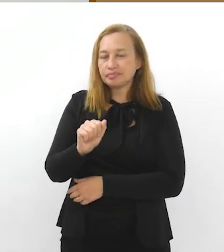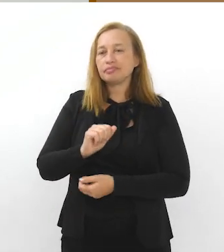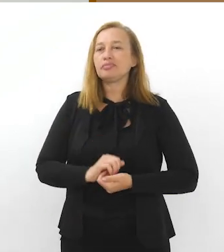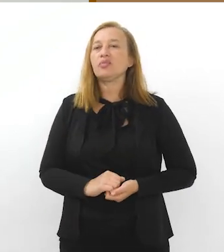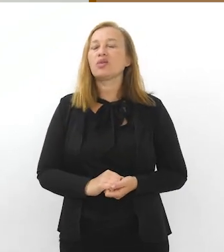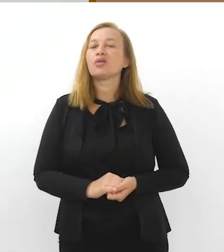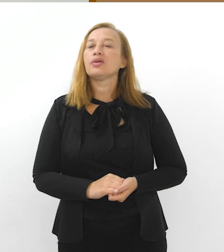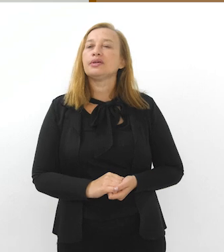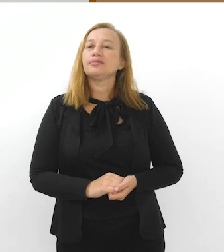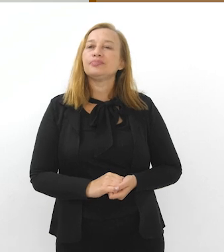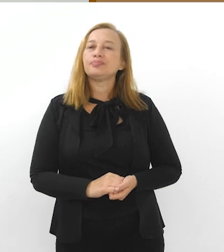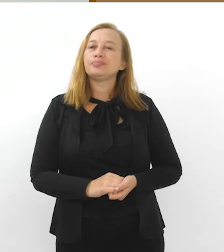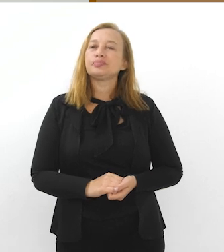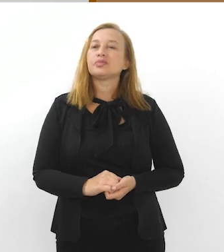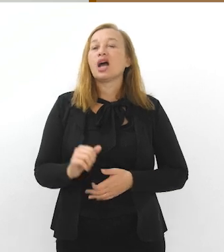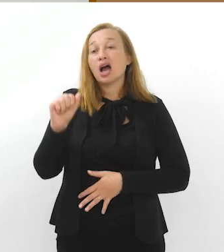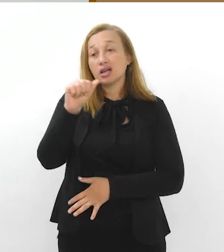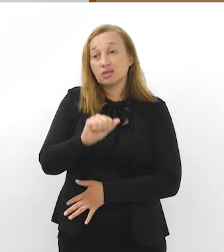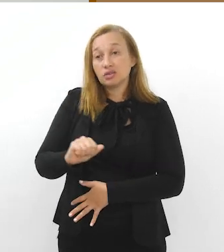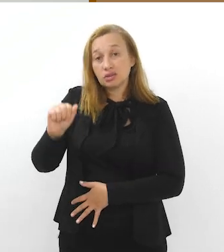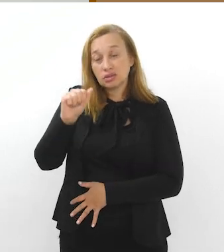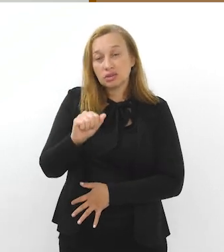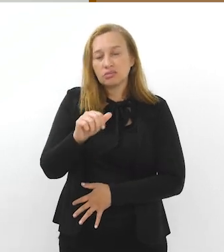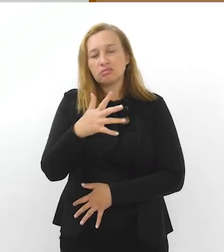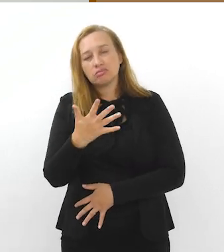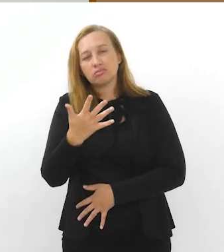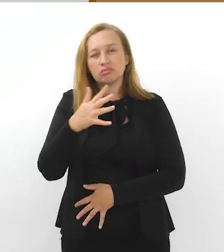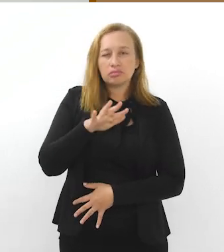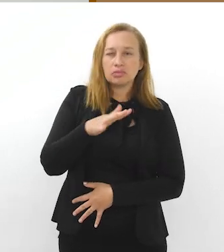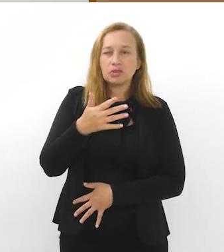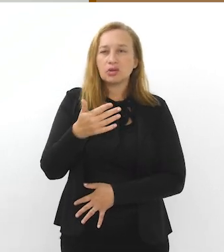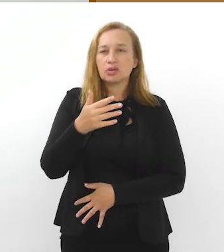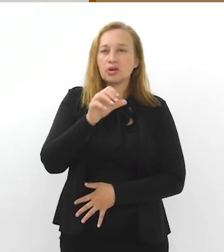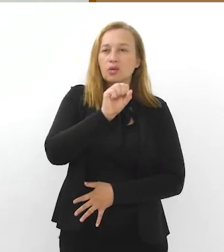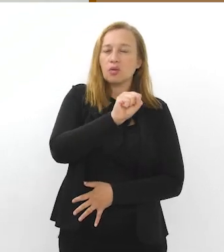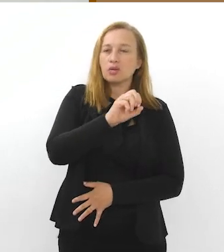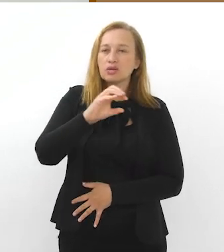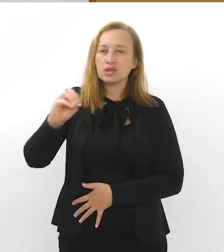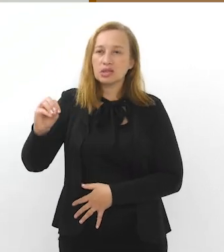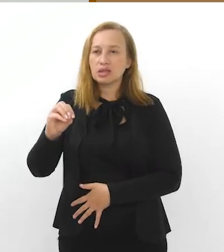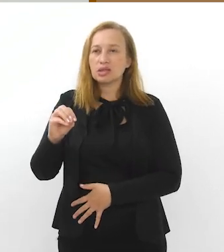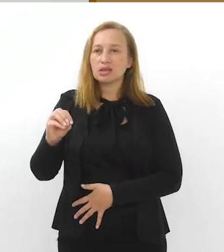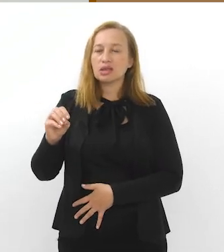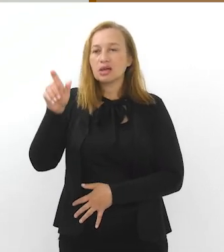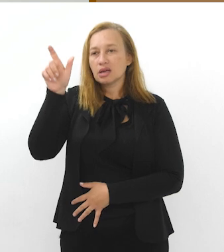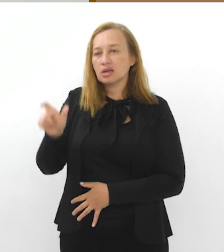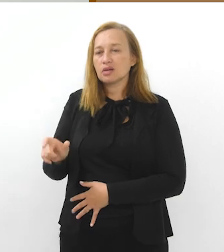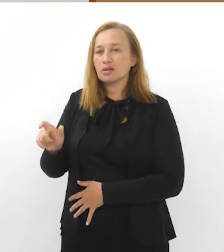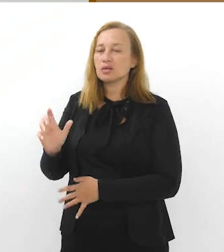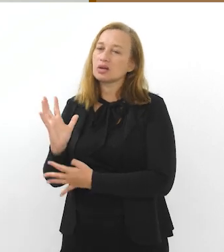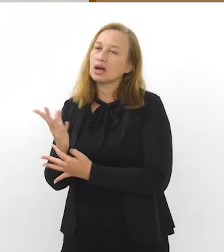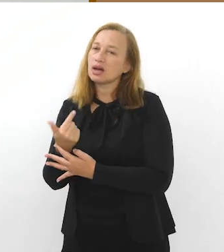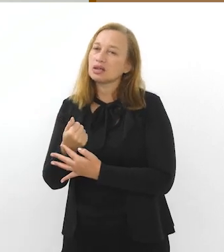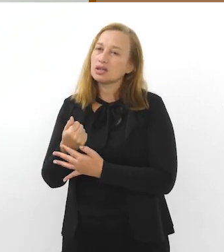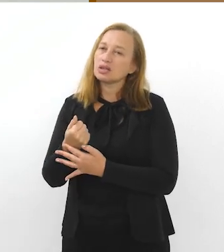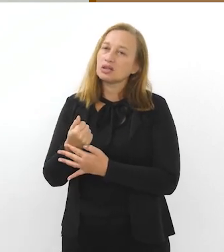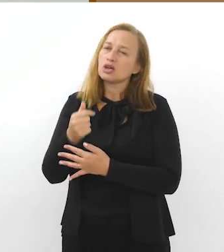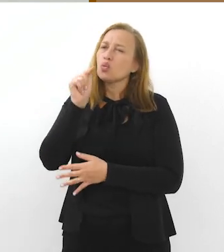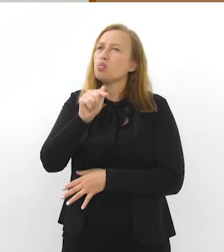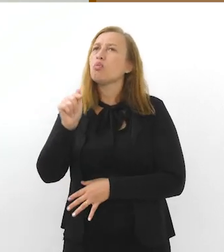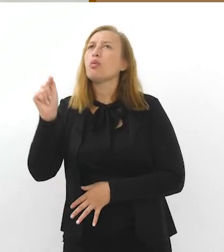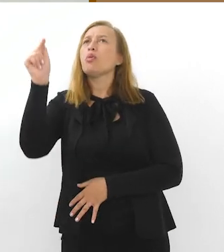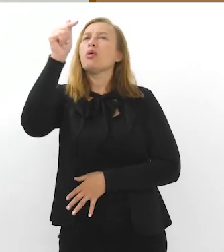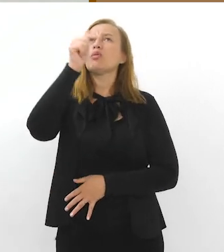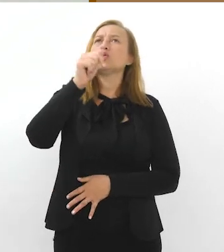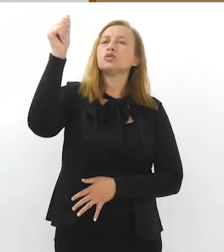Vaduz. E a associação, numa média mais ou menos de 800 artistas no mundo,